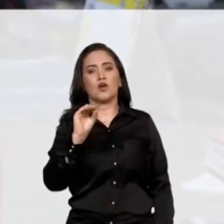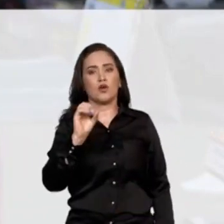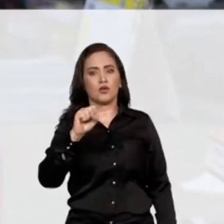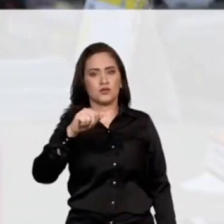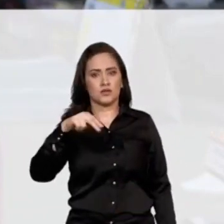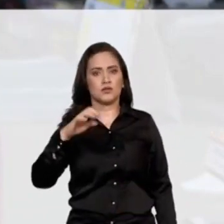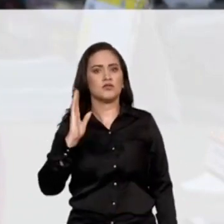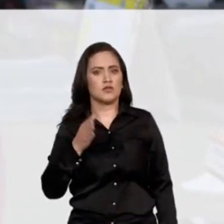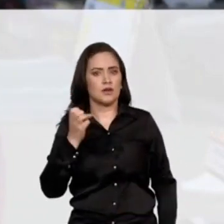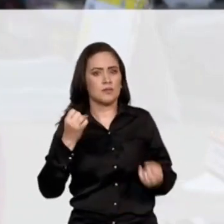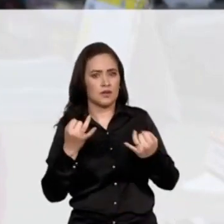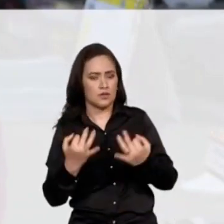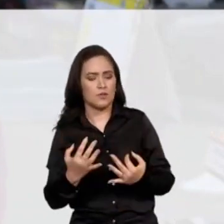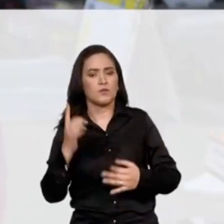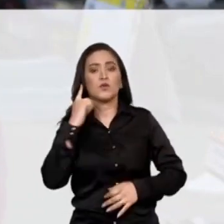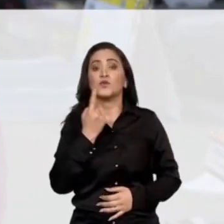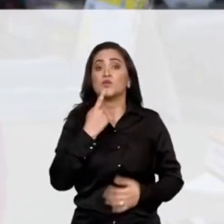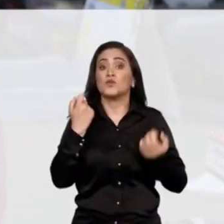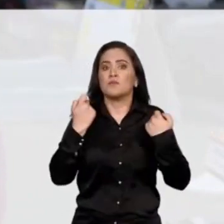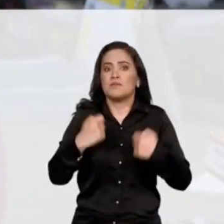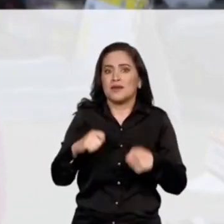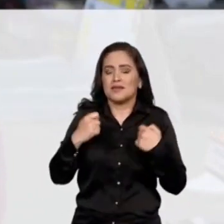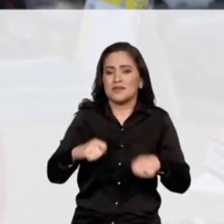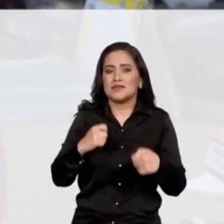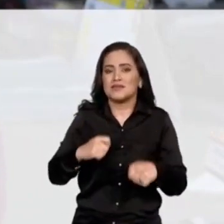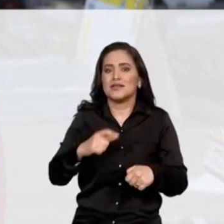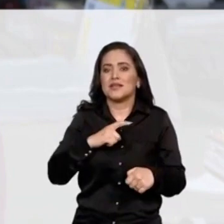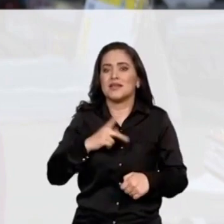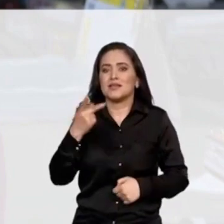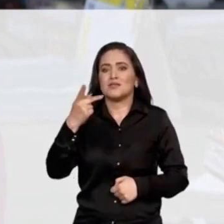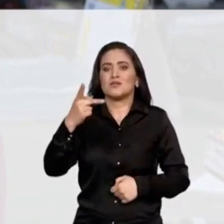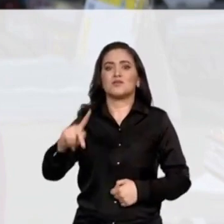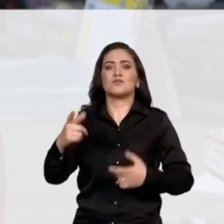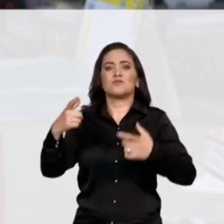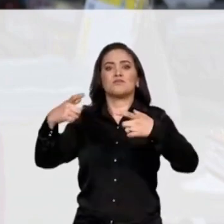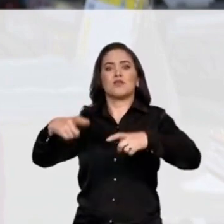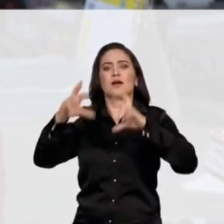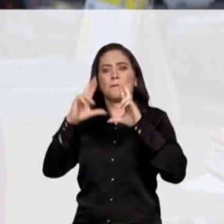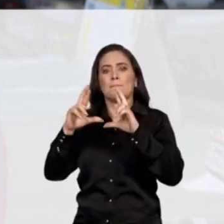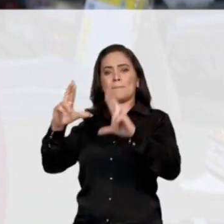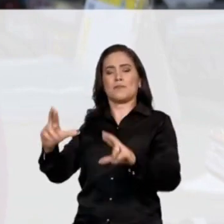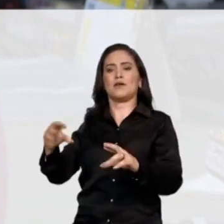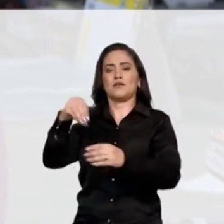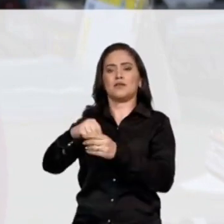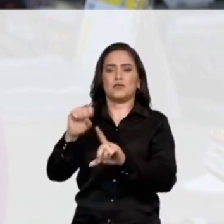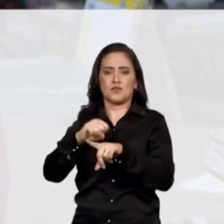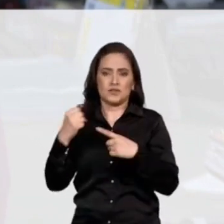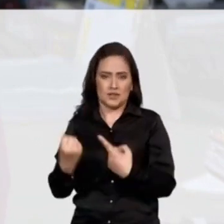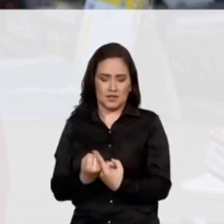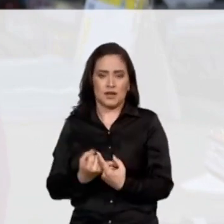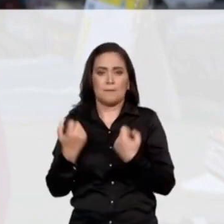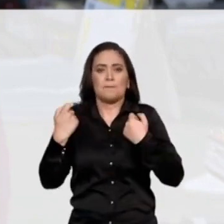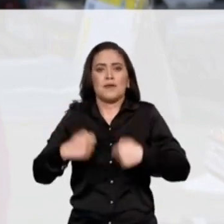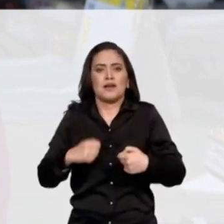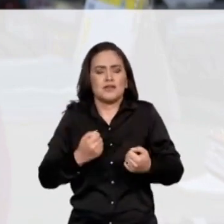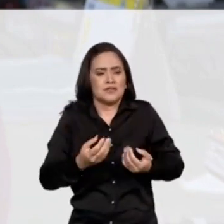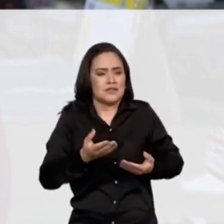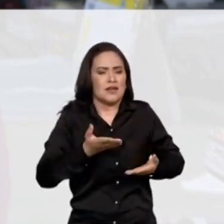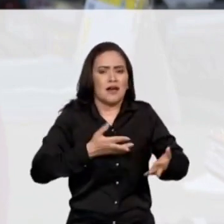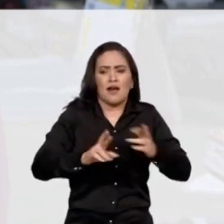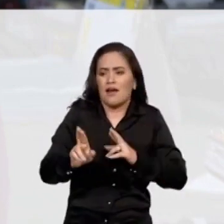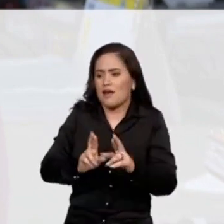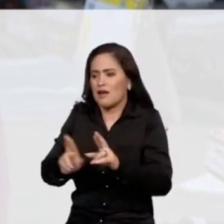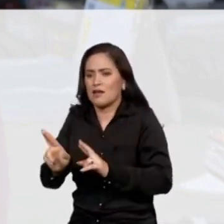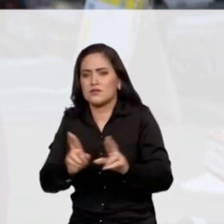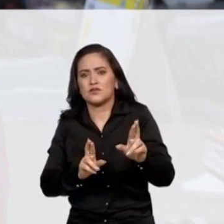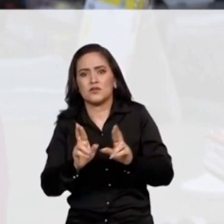já falou, né, ele precisa ter o seu espaço na sociedade, né? Ele precisa conviver com